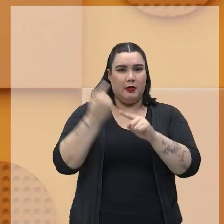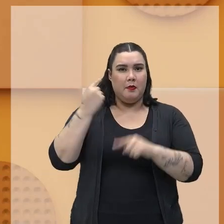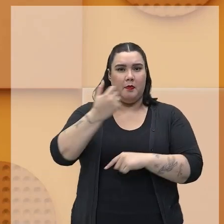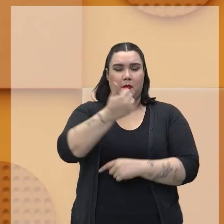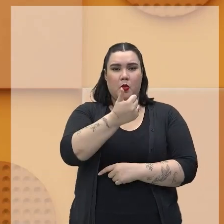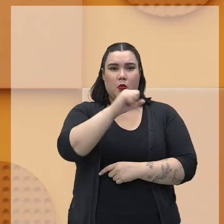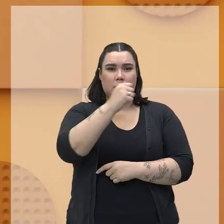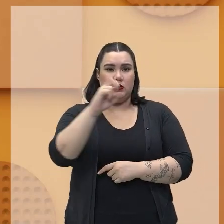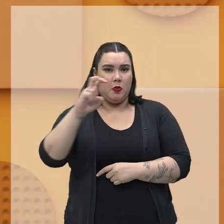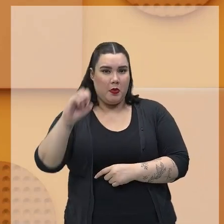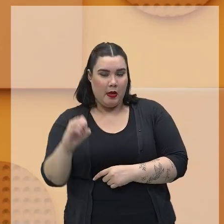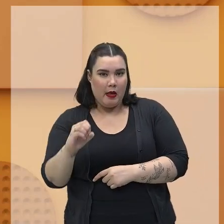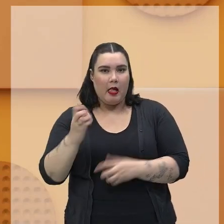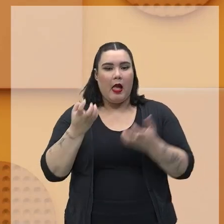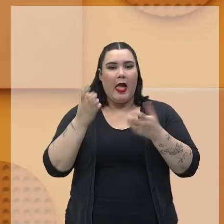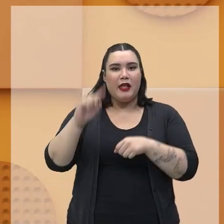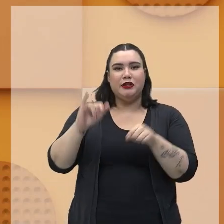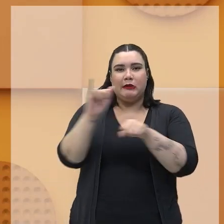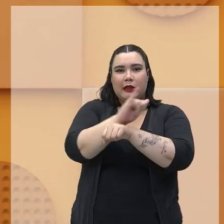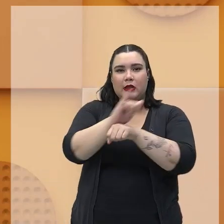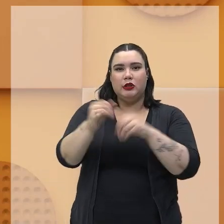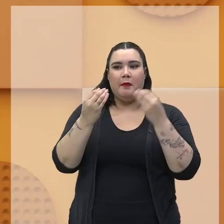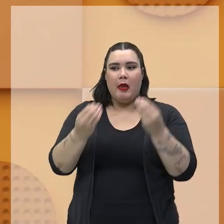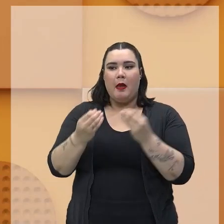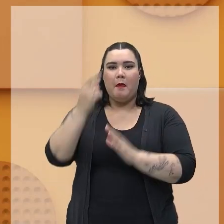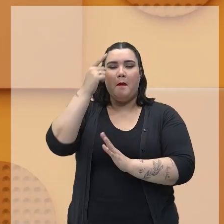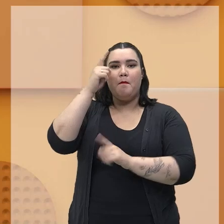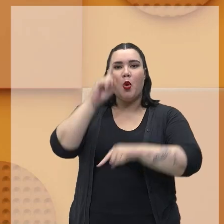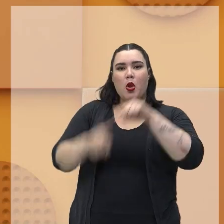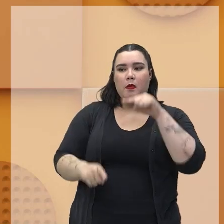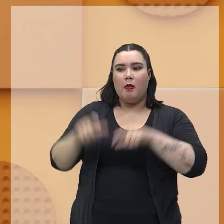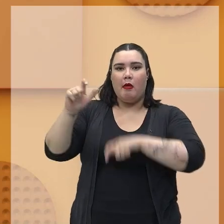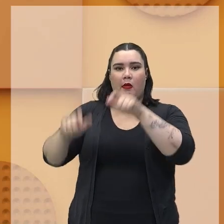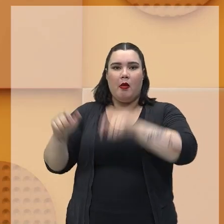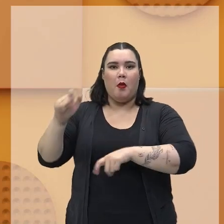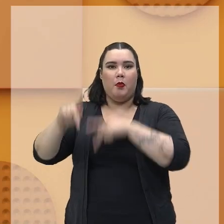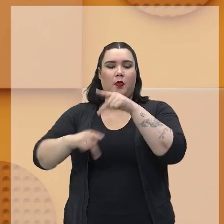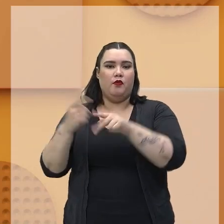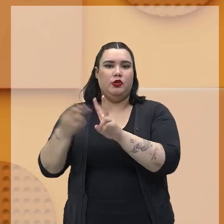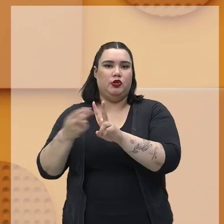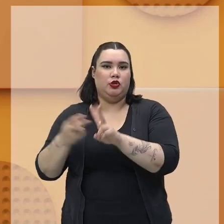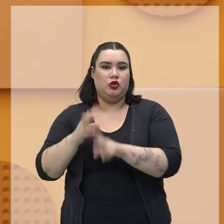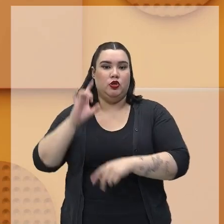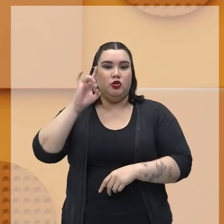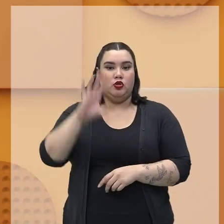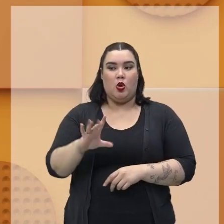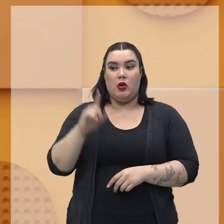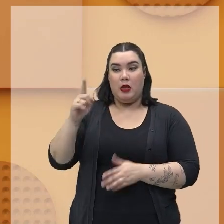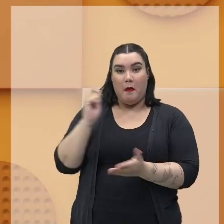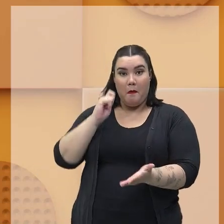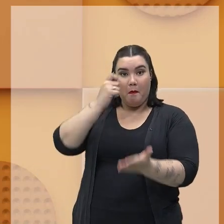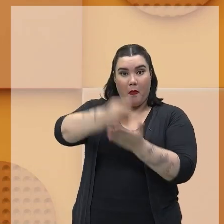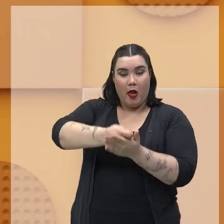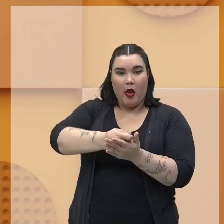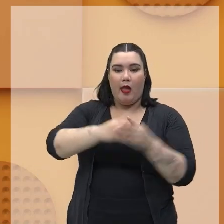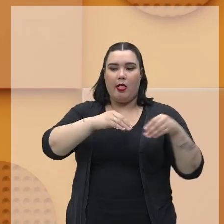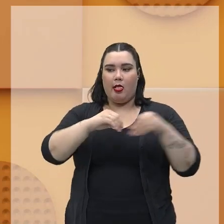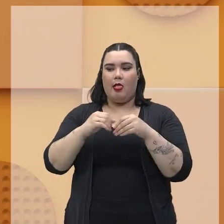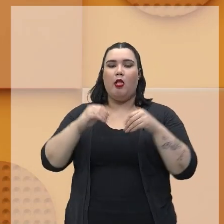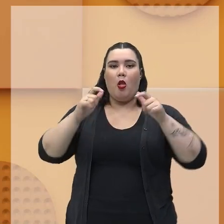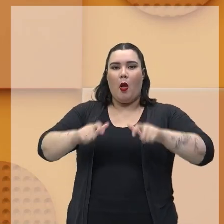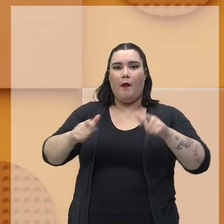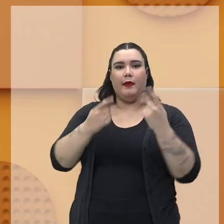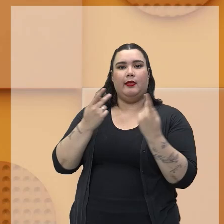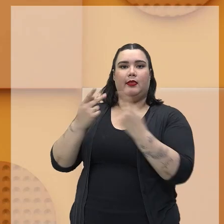indígenas a posse da terra, dando direito apenas à posse da terra para aquela pessoa que, de fato, pagasse por ela. Os povos